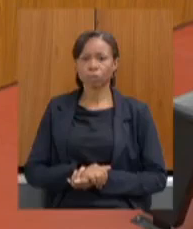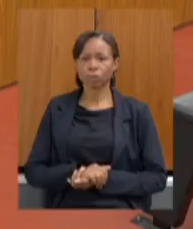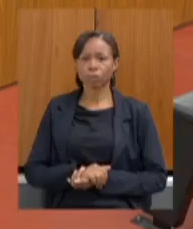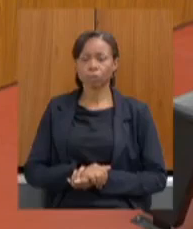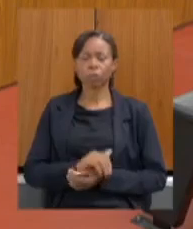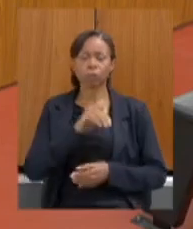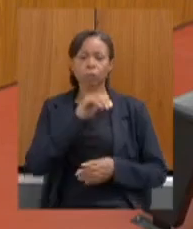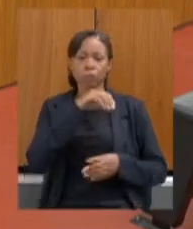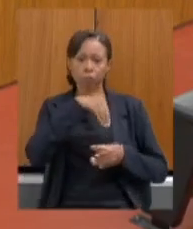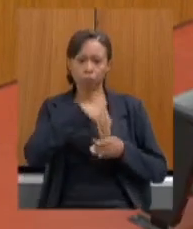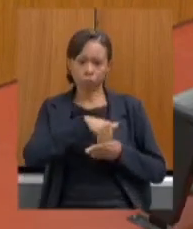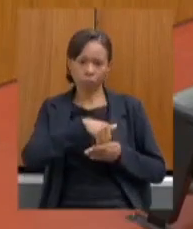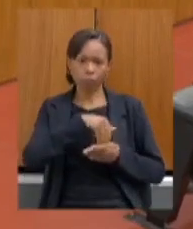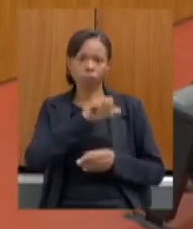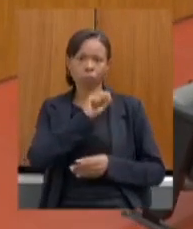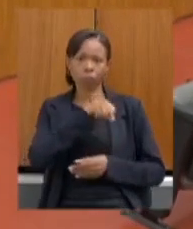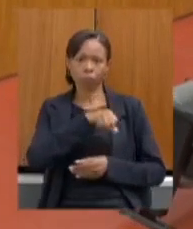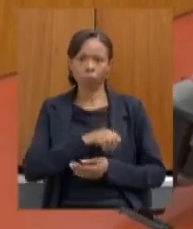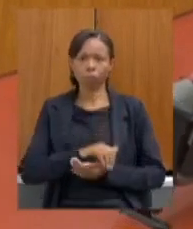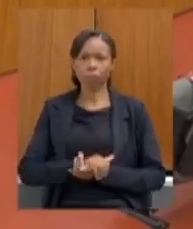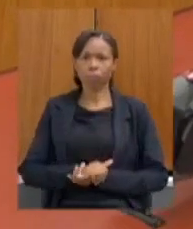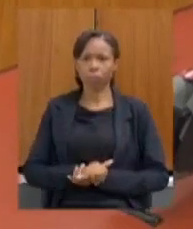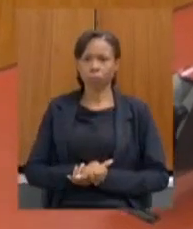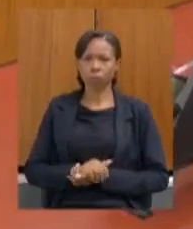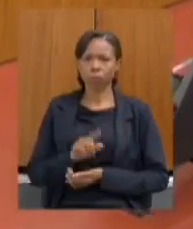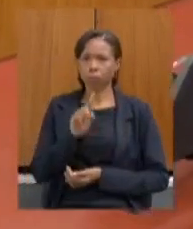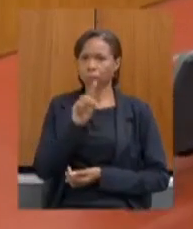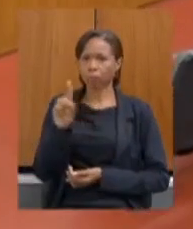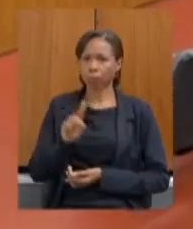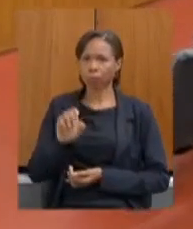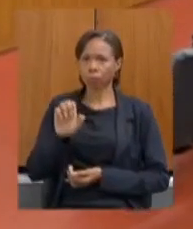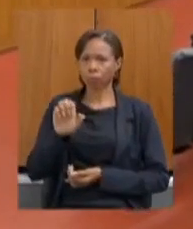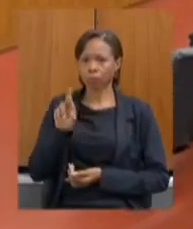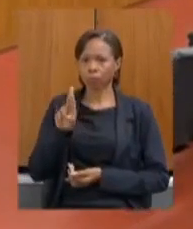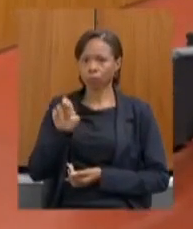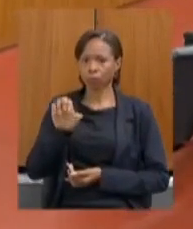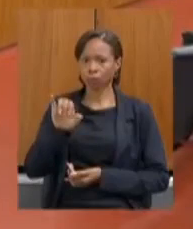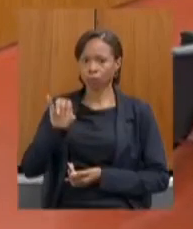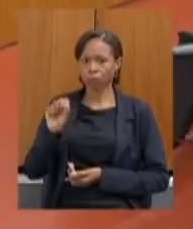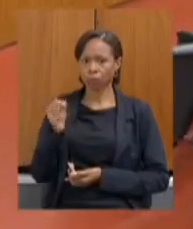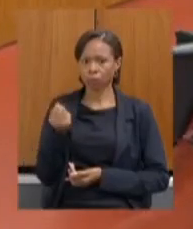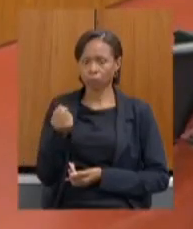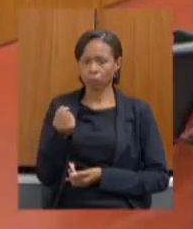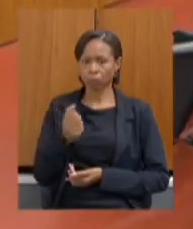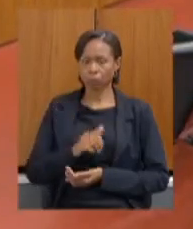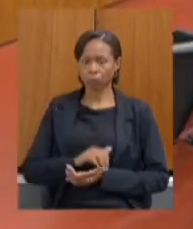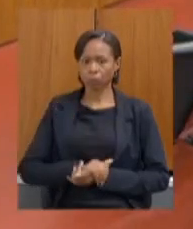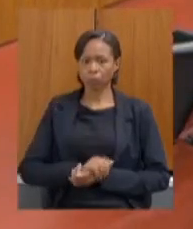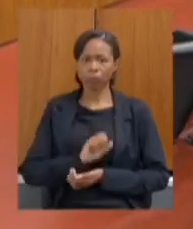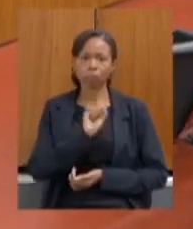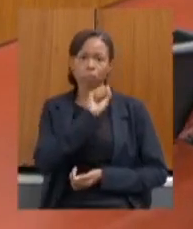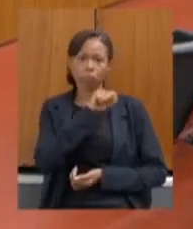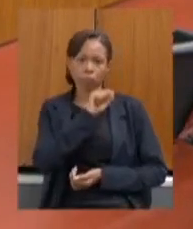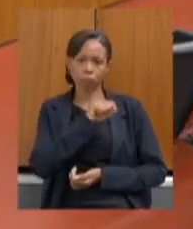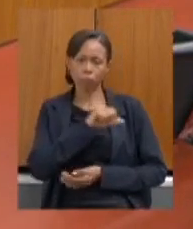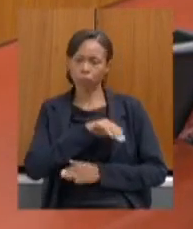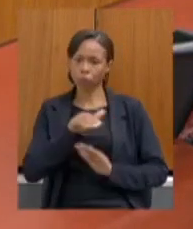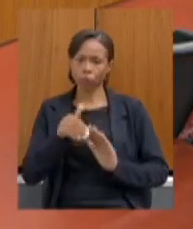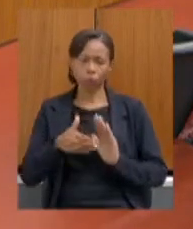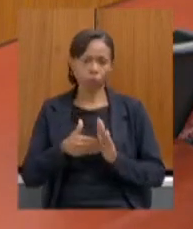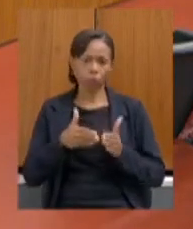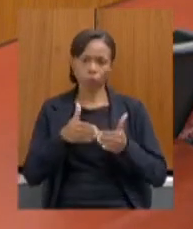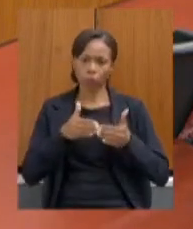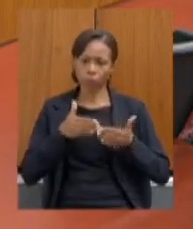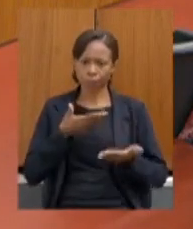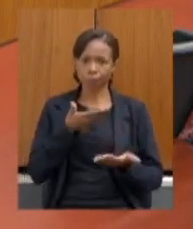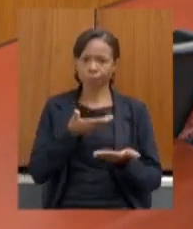Voto sim senhora presidente. Como voto deputado Zé Reis. Deputado Zé Reis vota sim em todos os requerimentos.